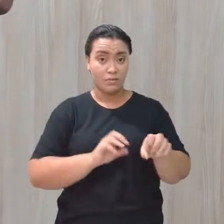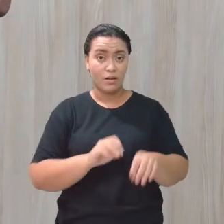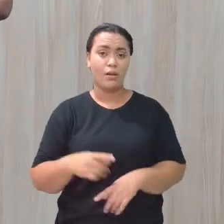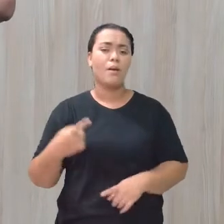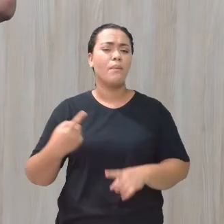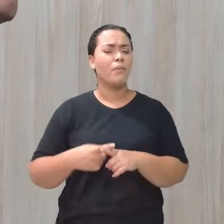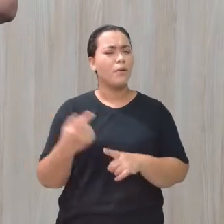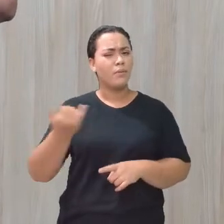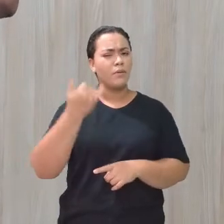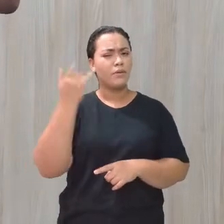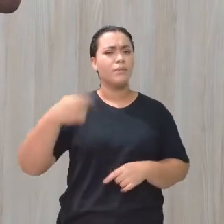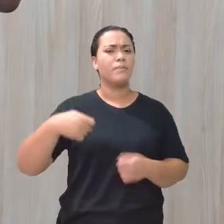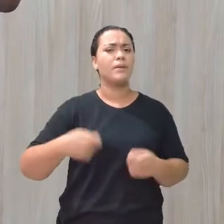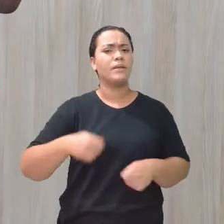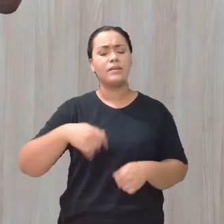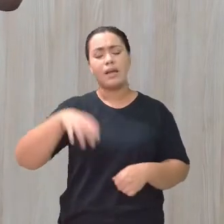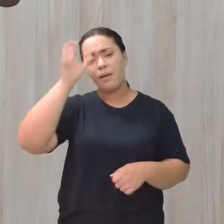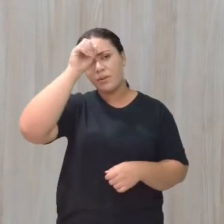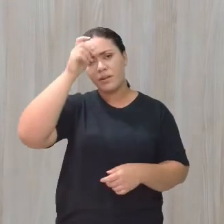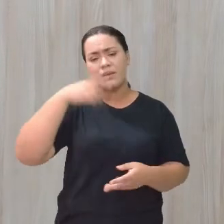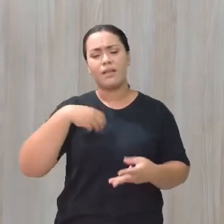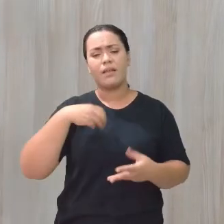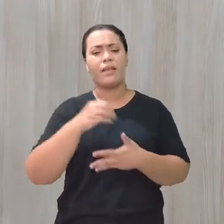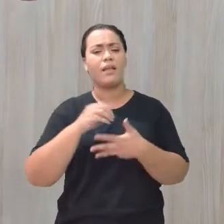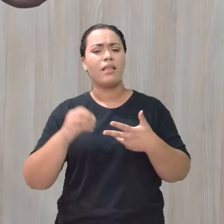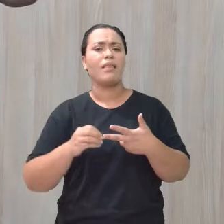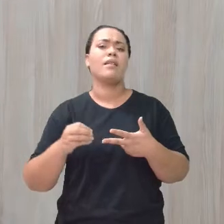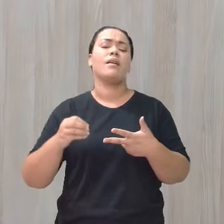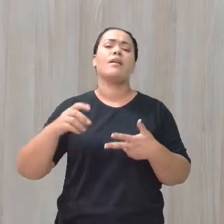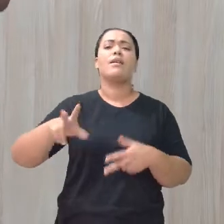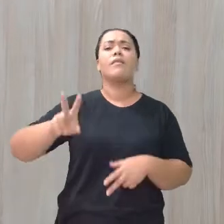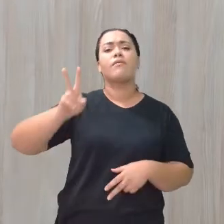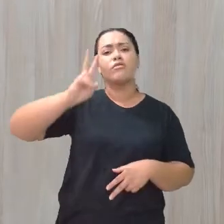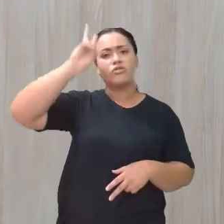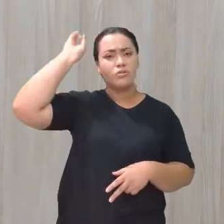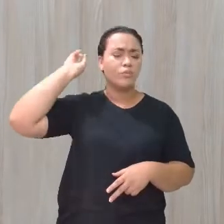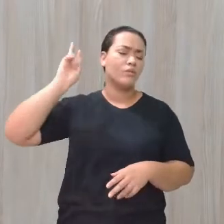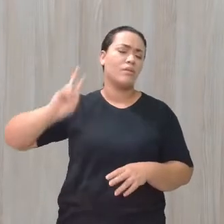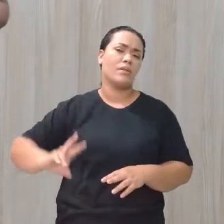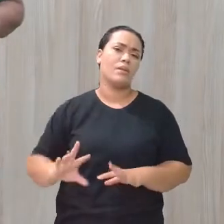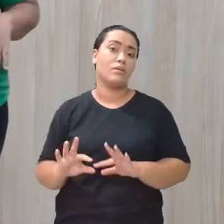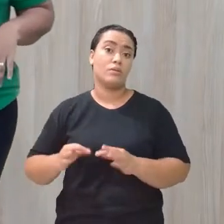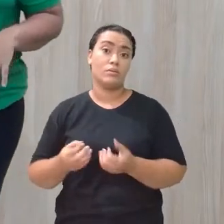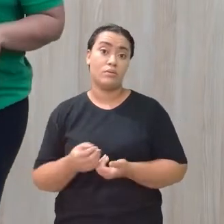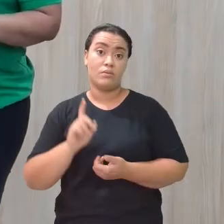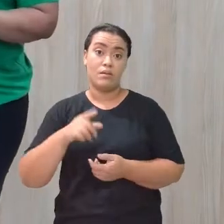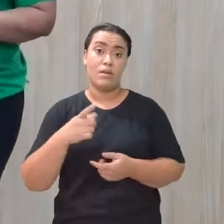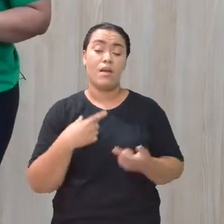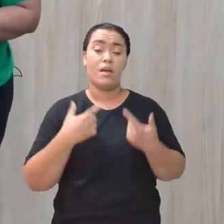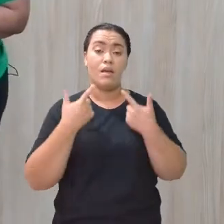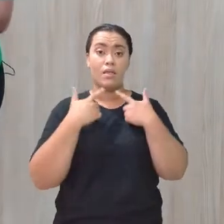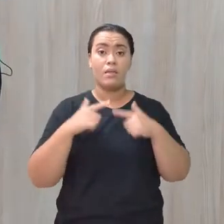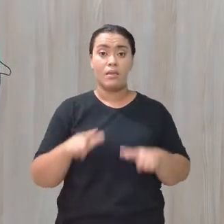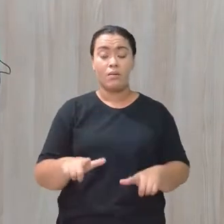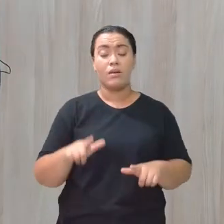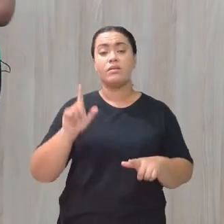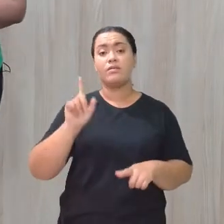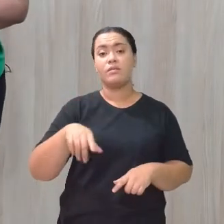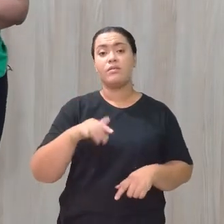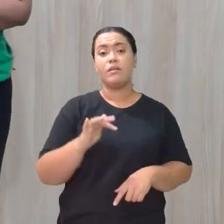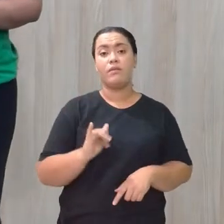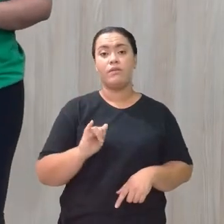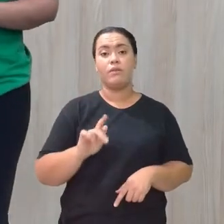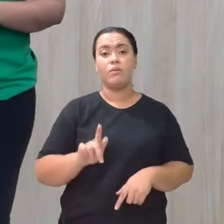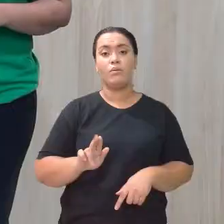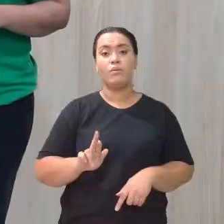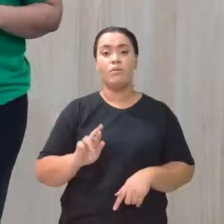gente aprender. Questão do Enem, vestibular, em tudo que a gente vê, linguagem figurada aparece, certo? Então,